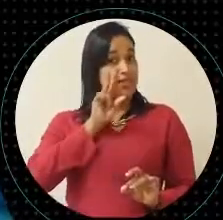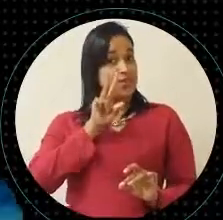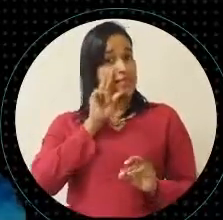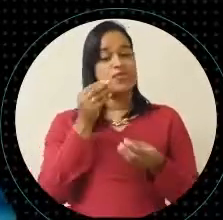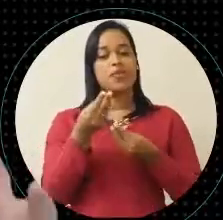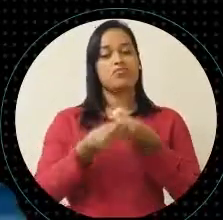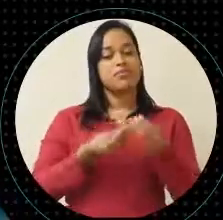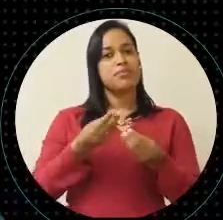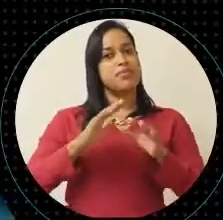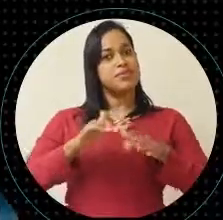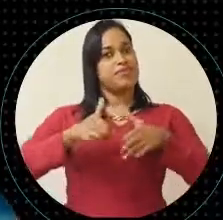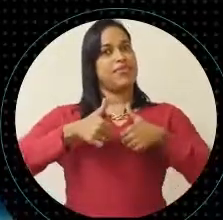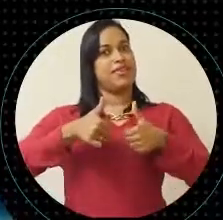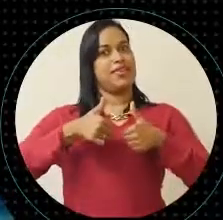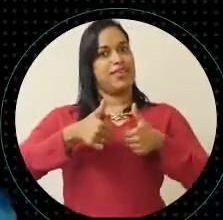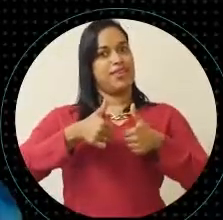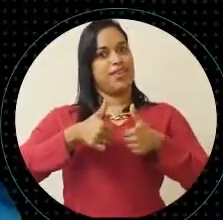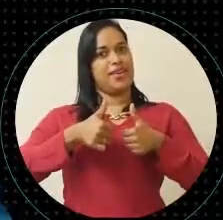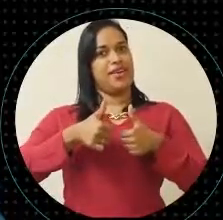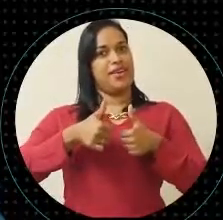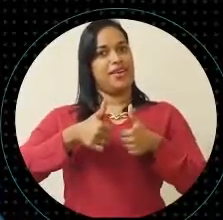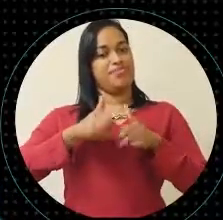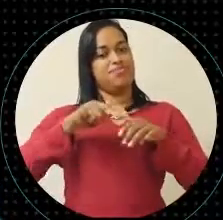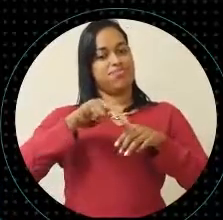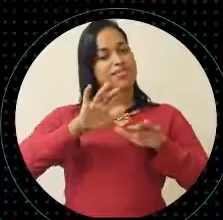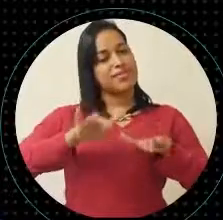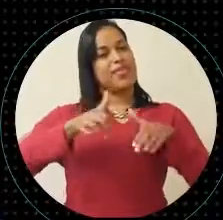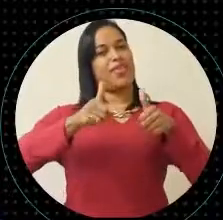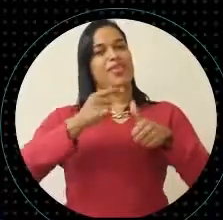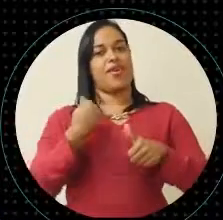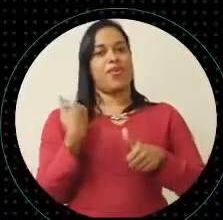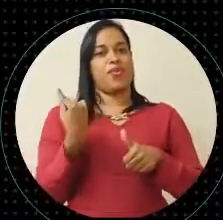é que a gente pode dar uma animada, como é que a gente pode melhorar